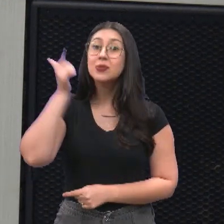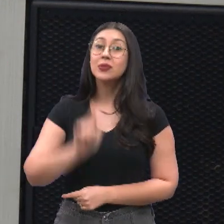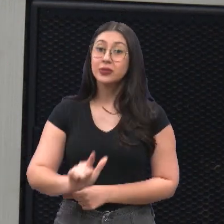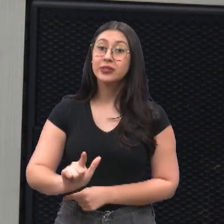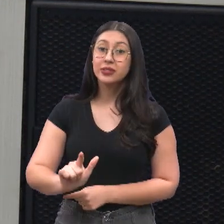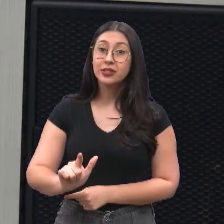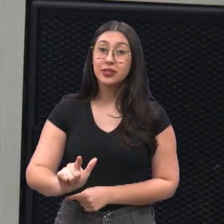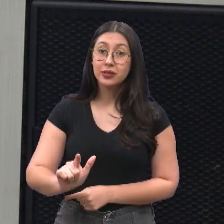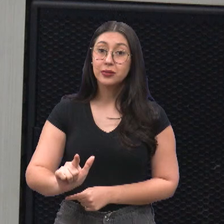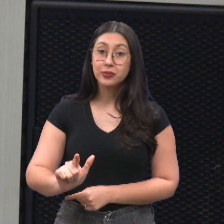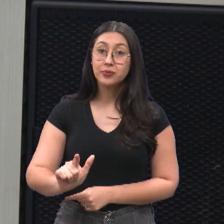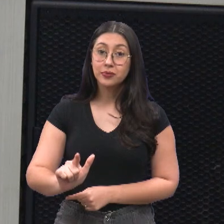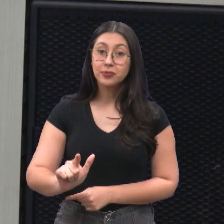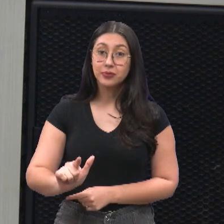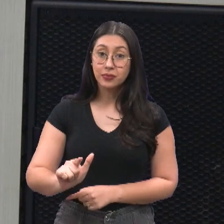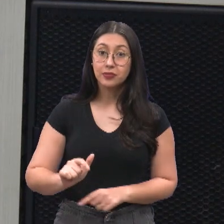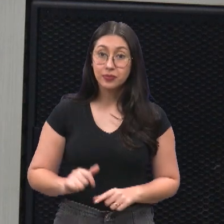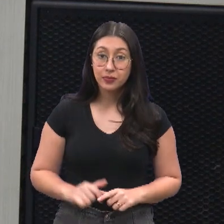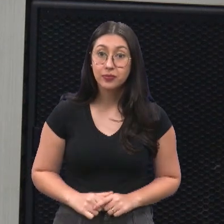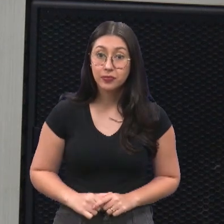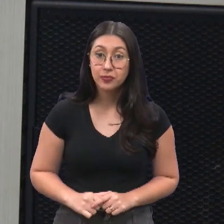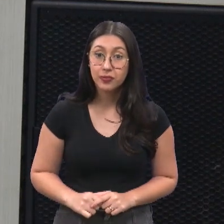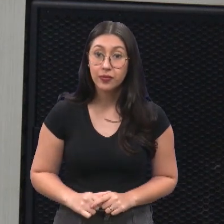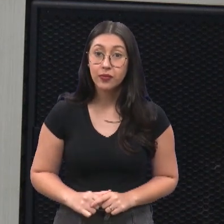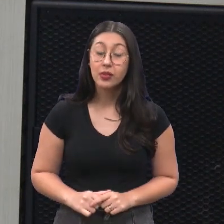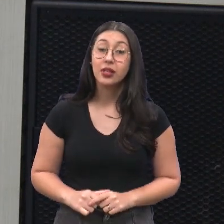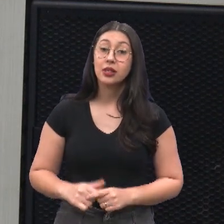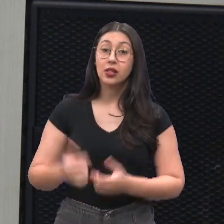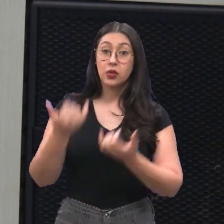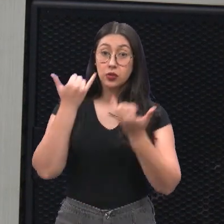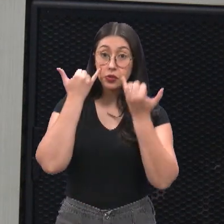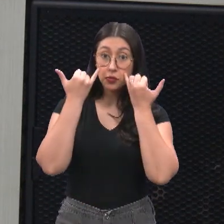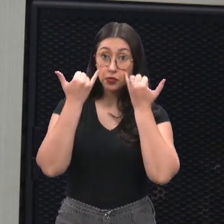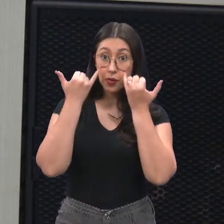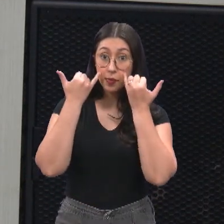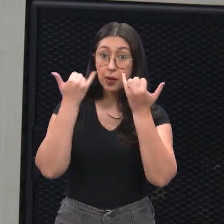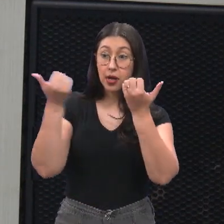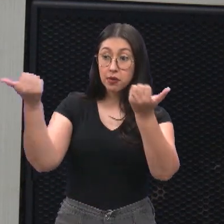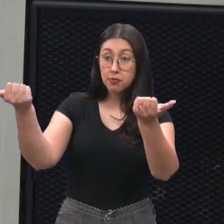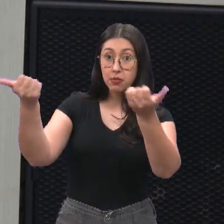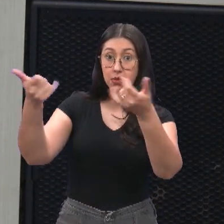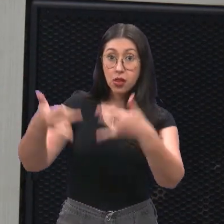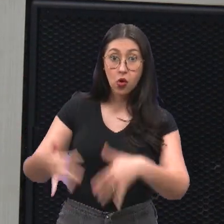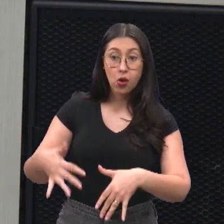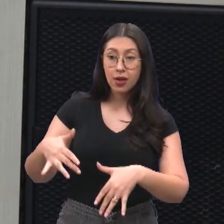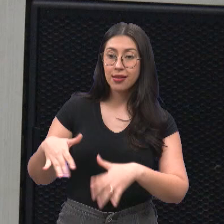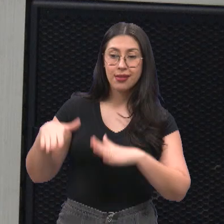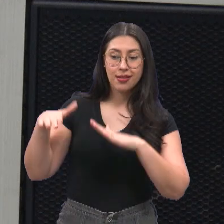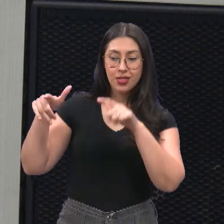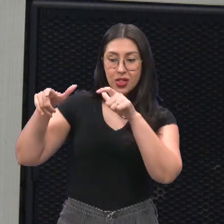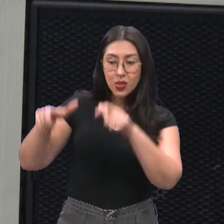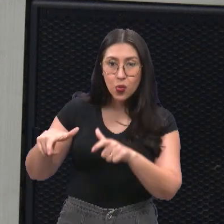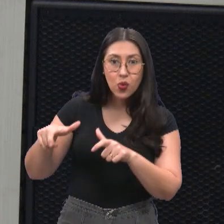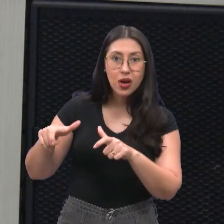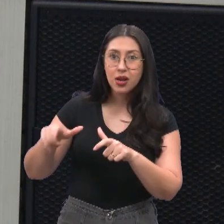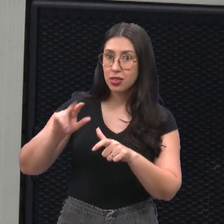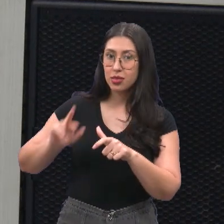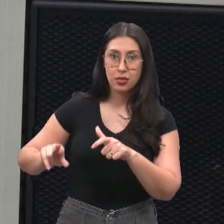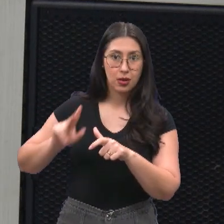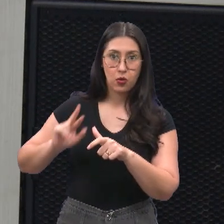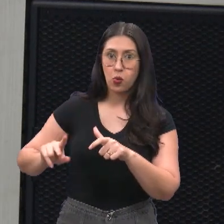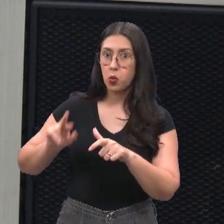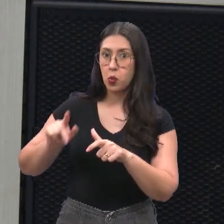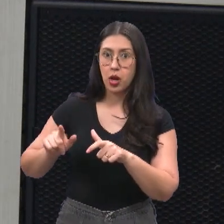esta batalha. Eles nos informaram que não será mais lá a clínica, vão procurar